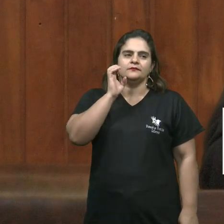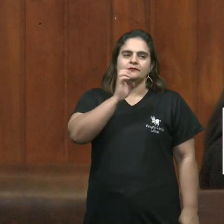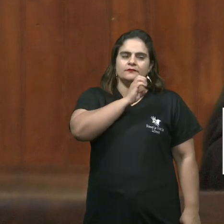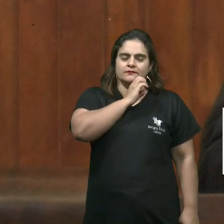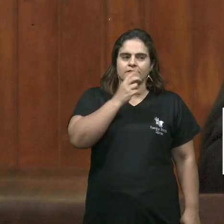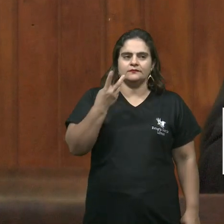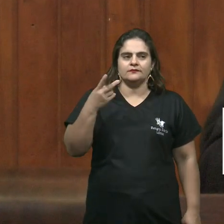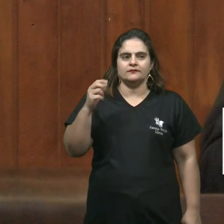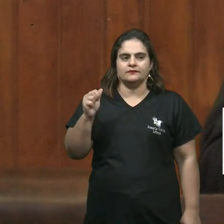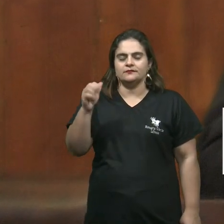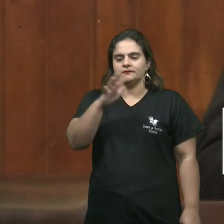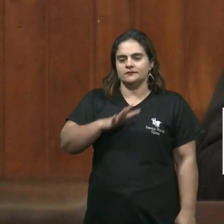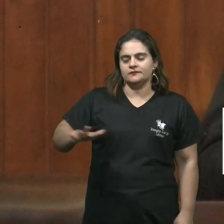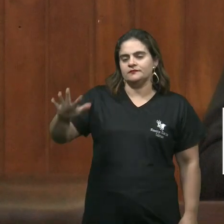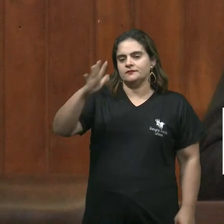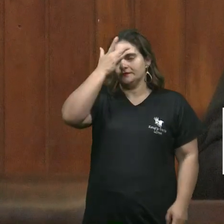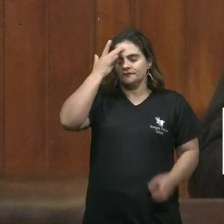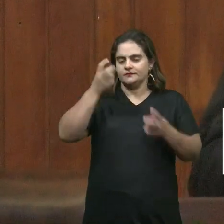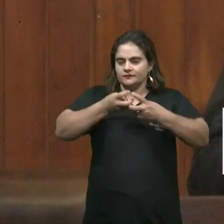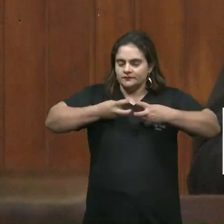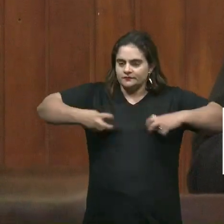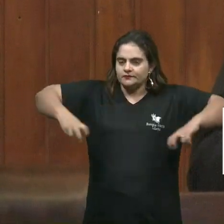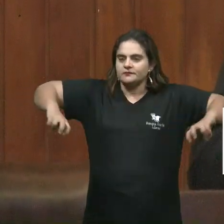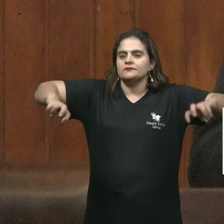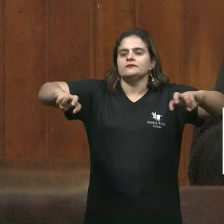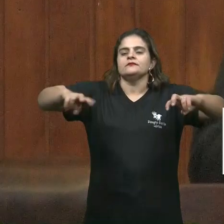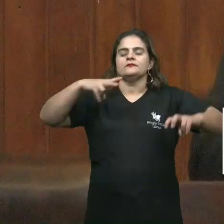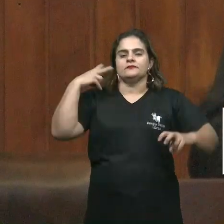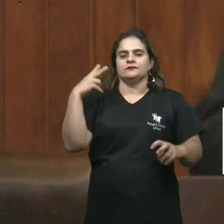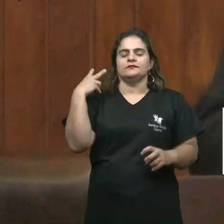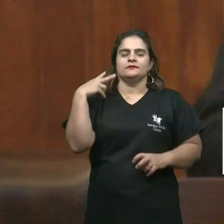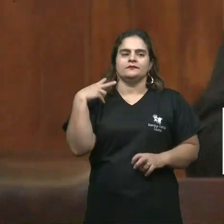Vânia Ramos, demais membros da mesa, nobres pares.